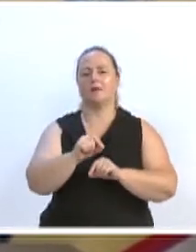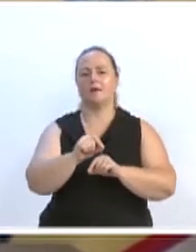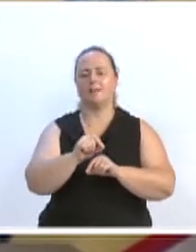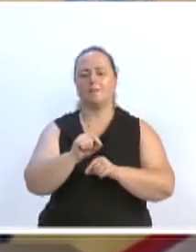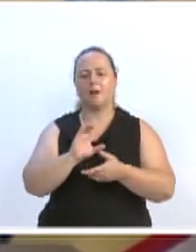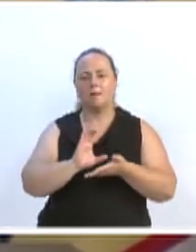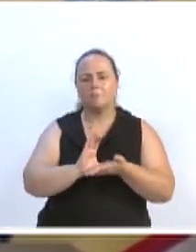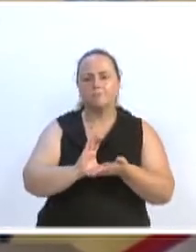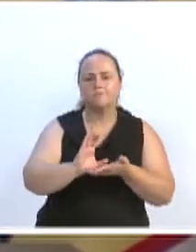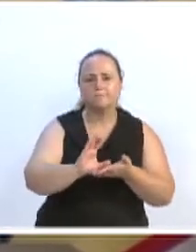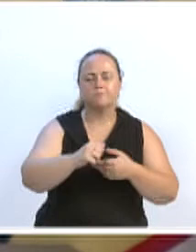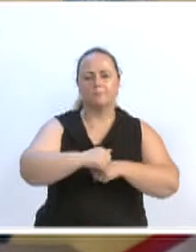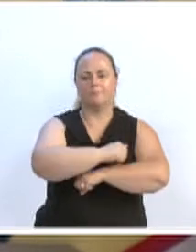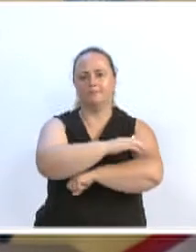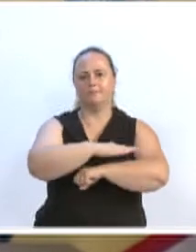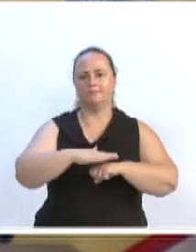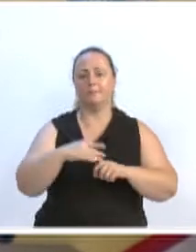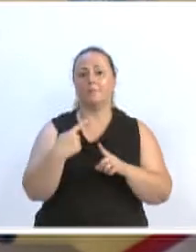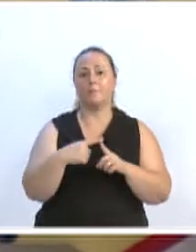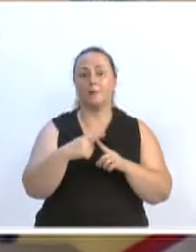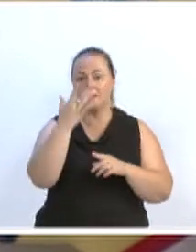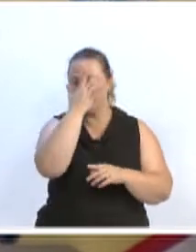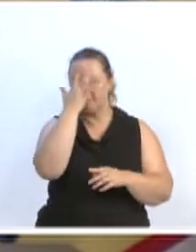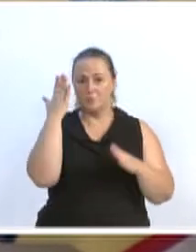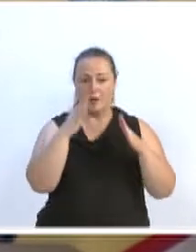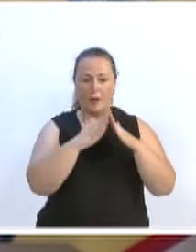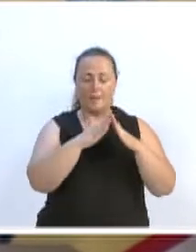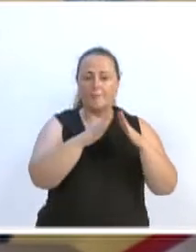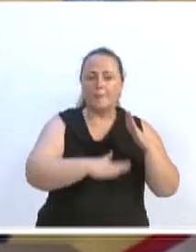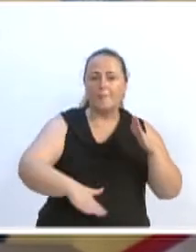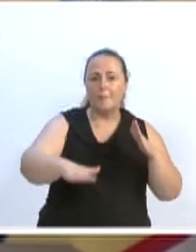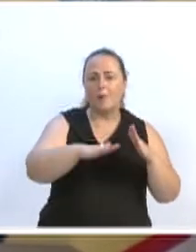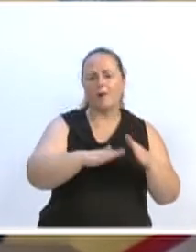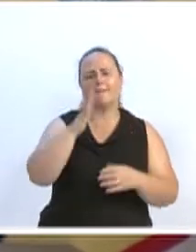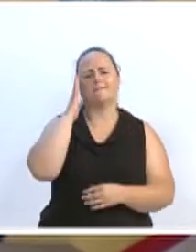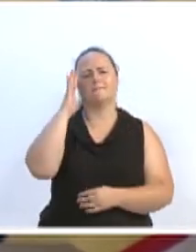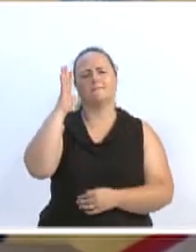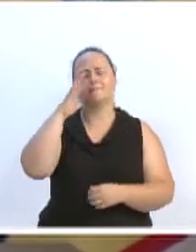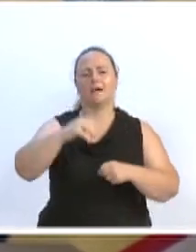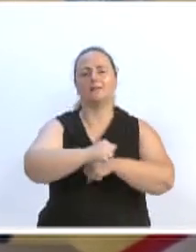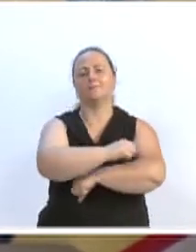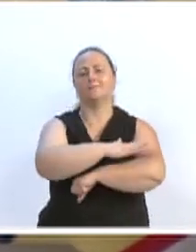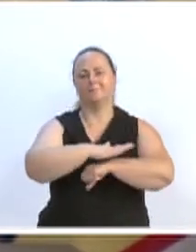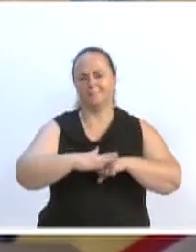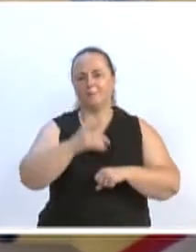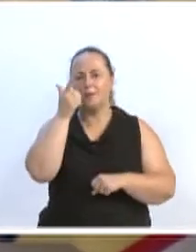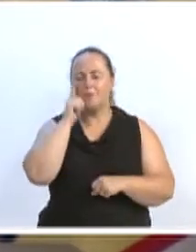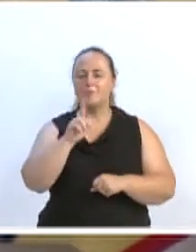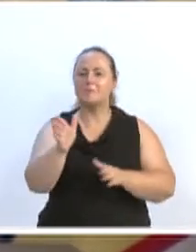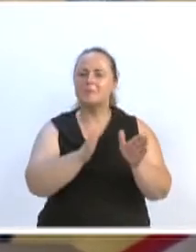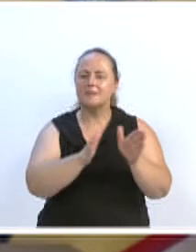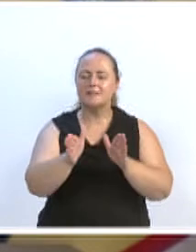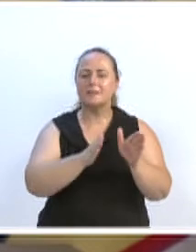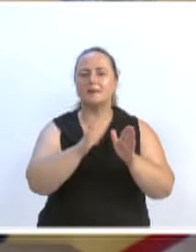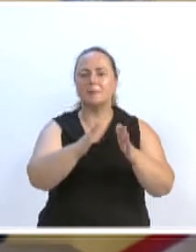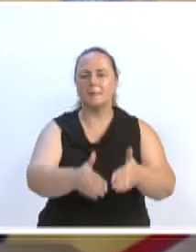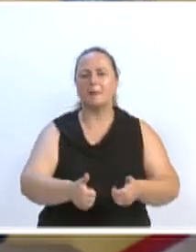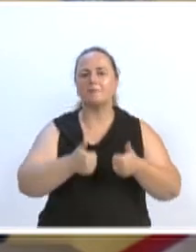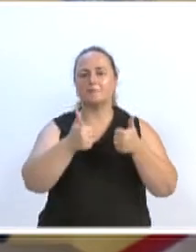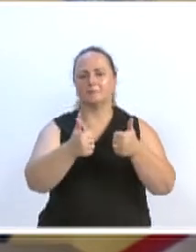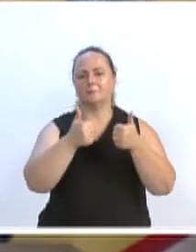recurso para fazer essa obra tão sonhada pelos moradores e dando uma sensibilidade muito boa para todos que precisam passar por aí indo até